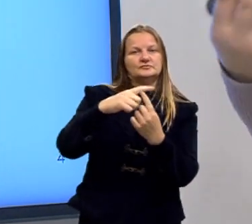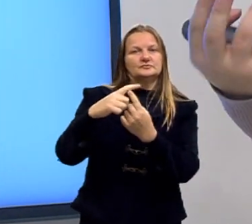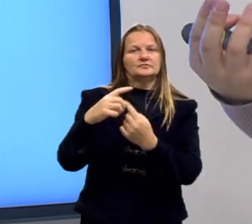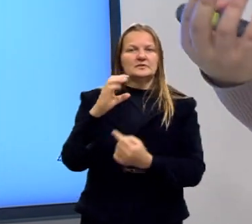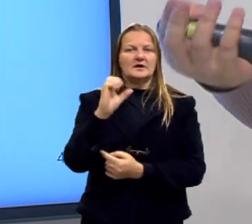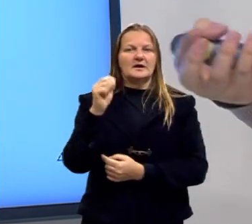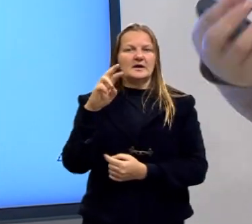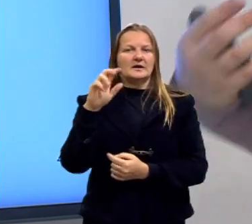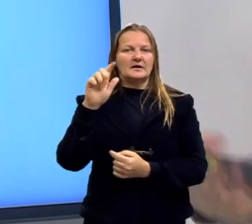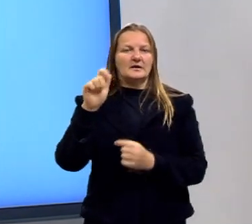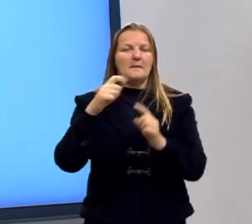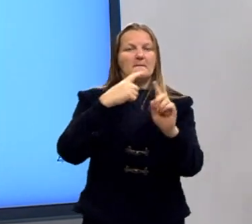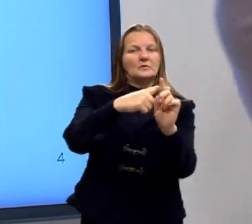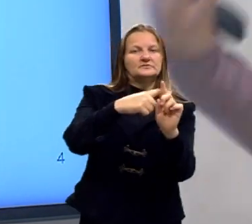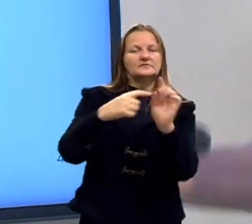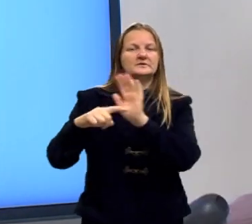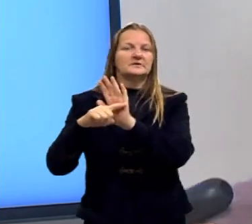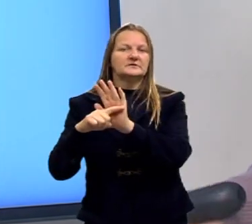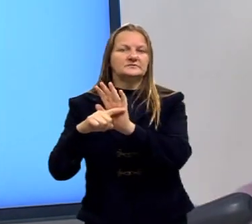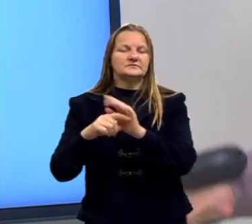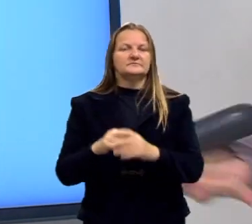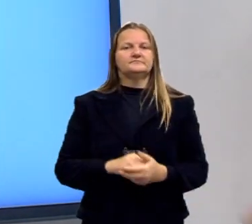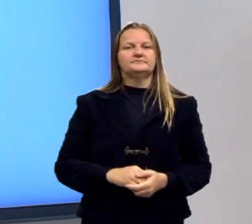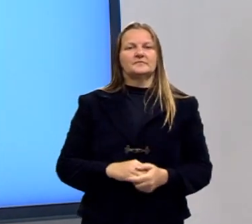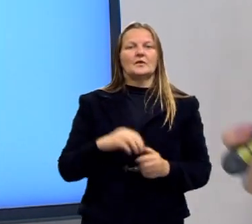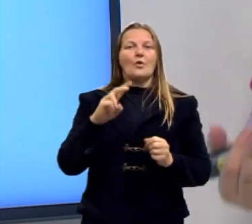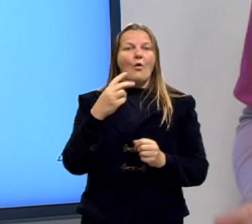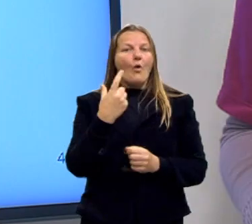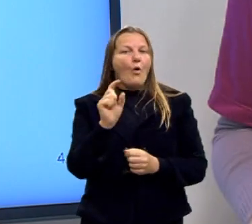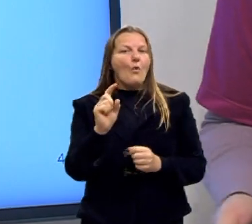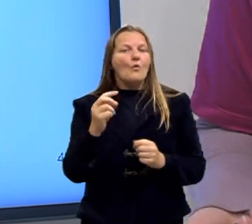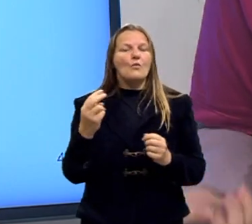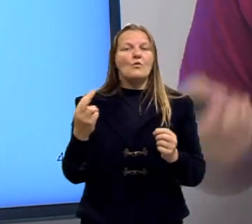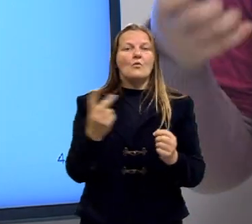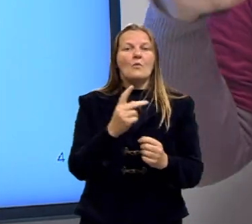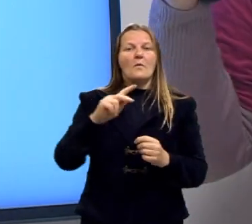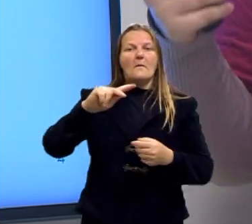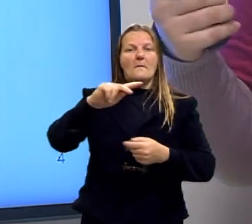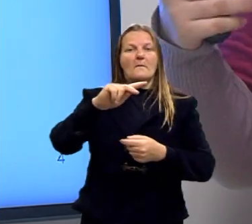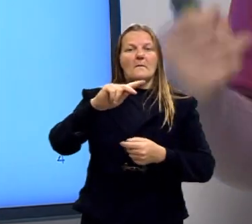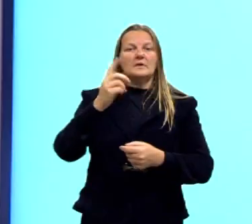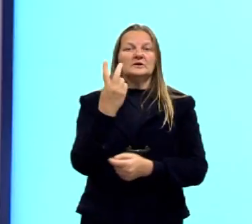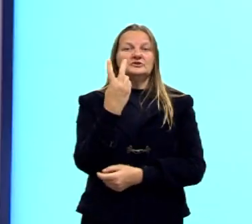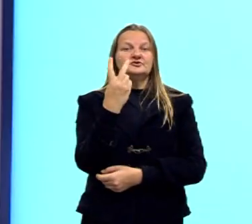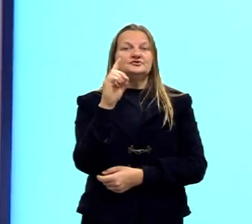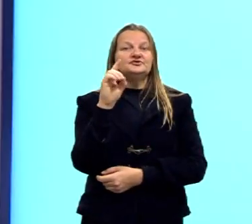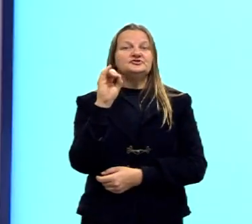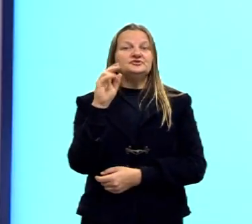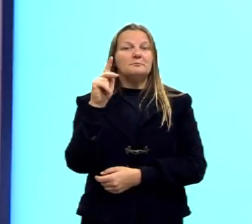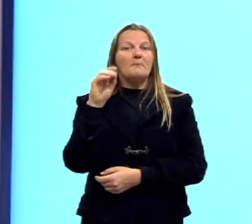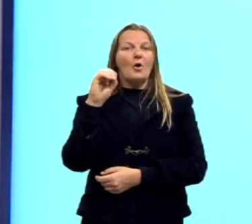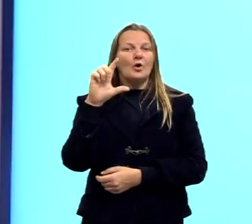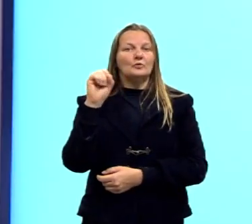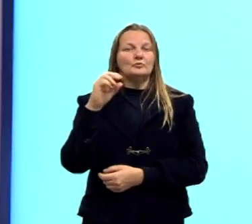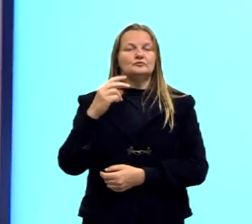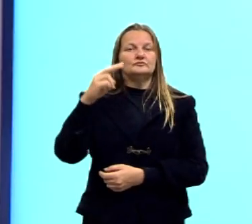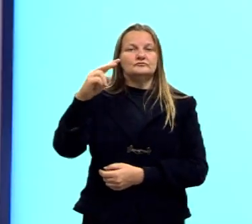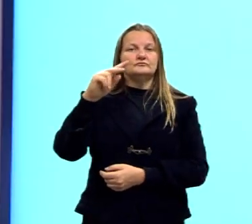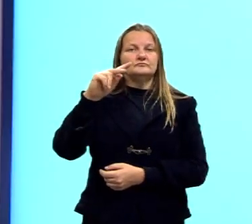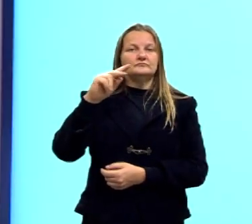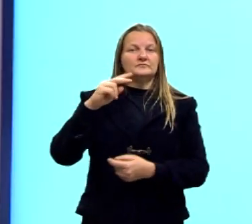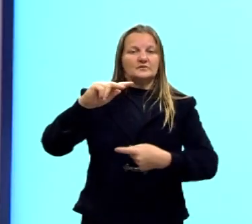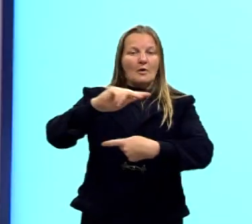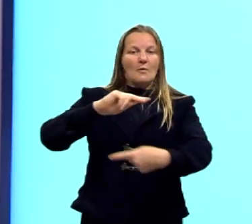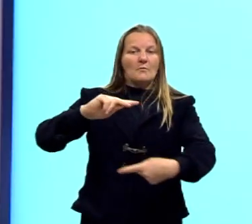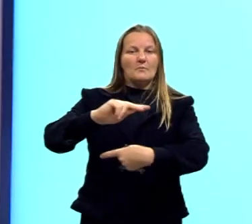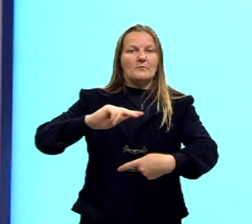né sendo elas é positivas negativas ou também o dipolo elétrico não é quando a gente tinha uma positiva e uma negativo